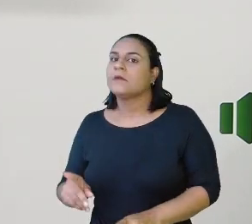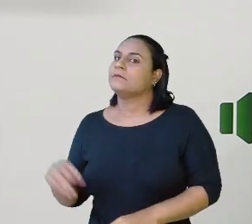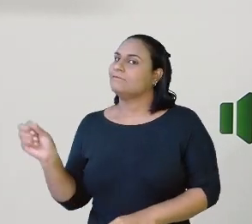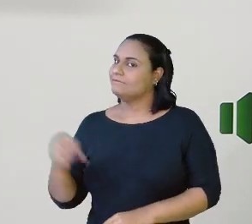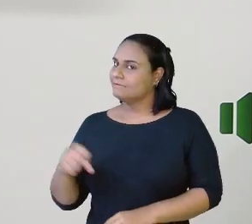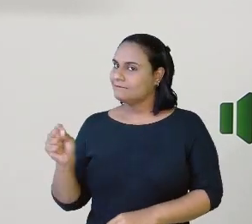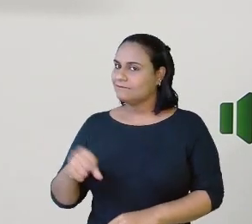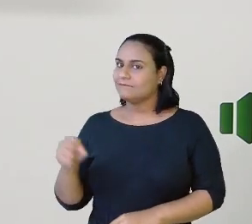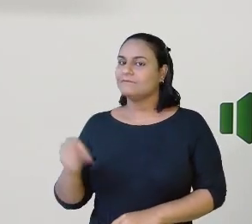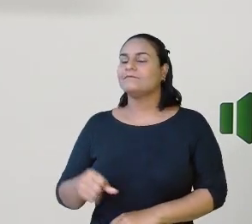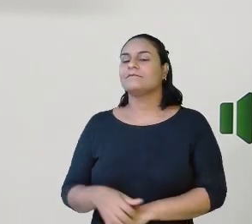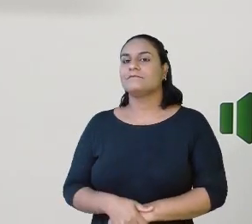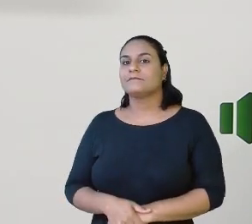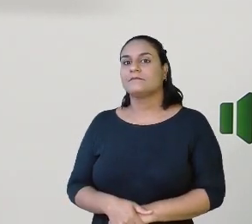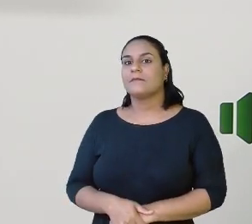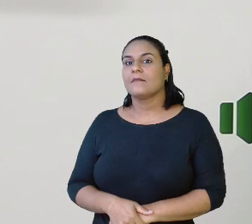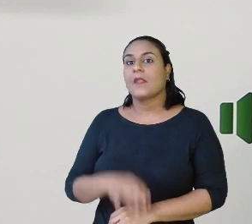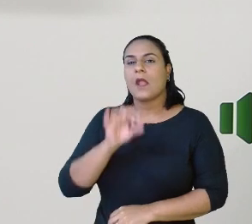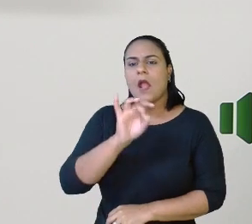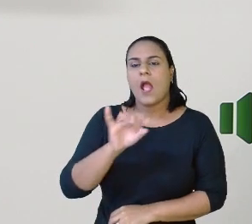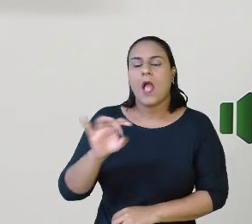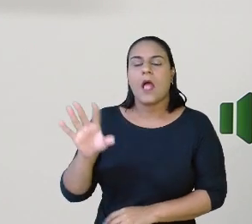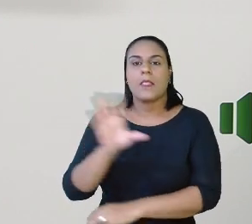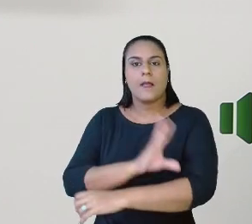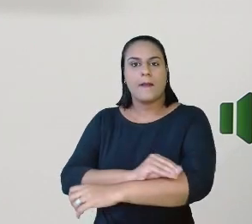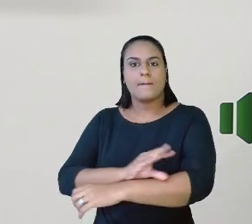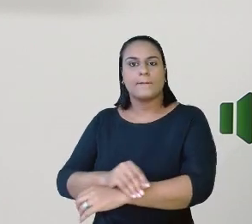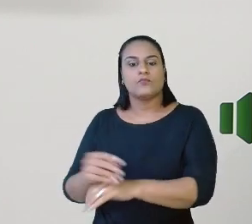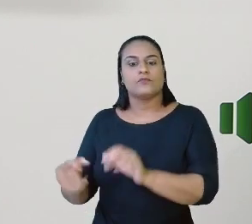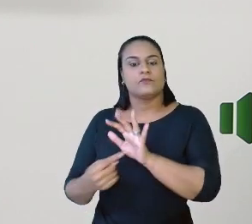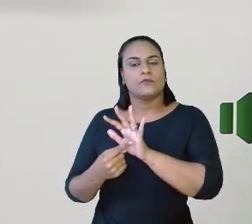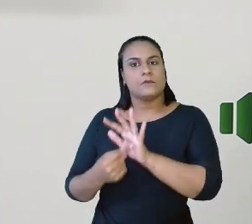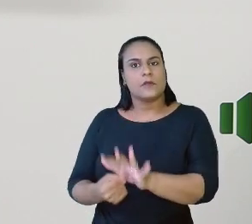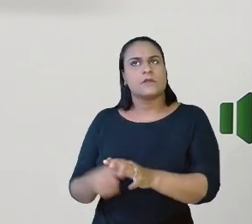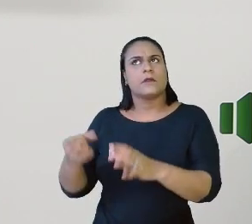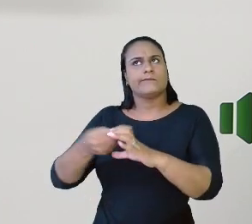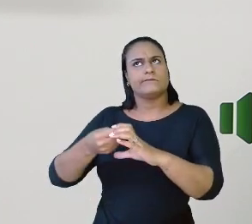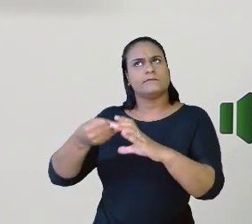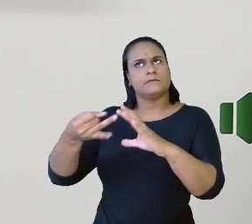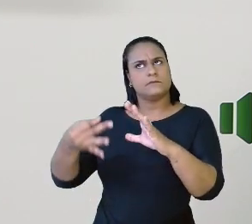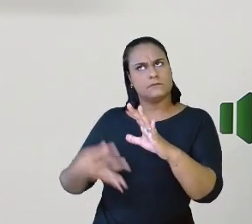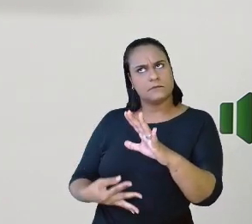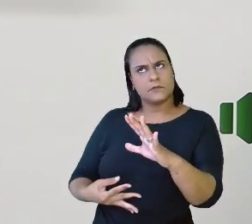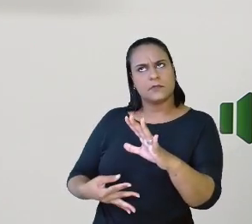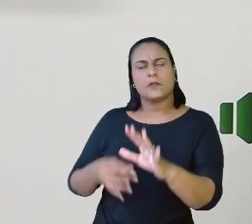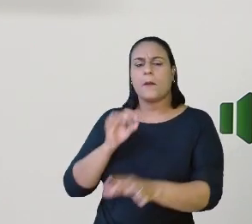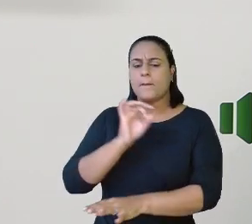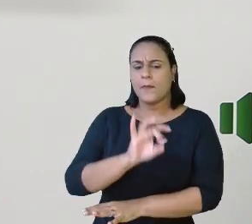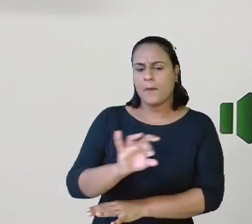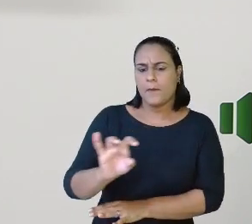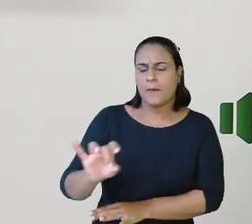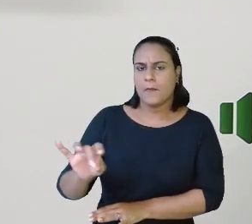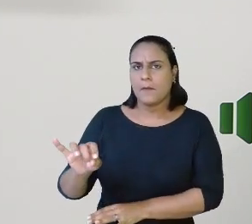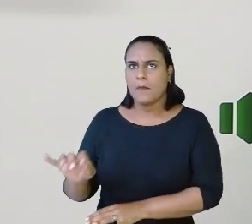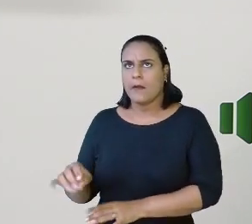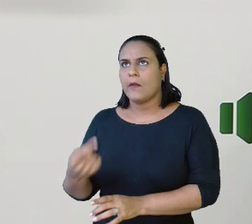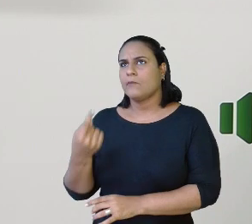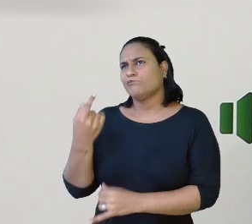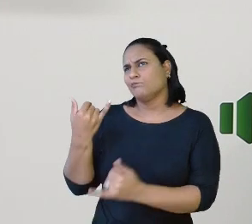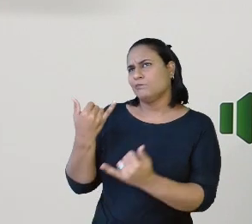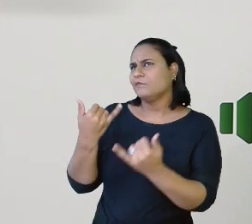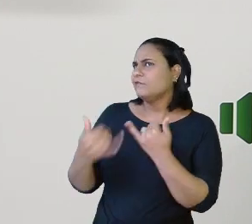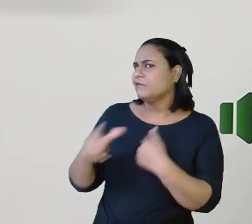sim. E cada músculo vai apresentar características, umas que vão ser